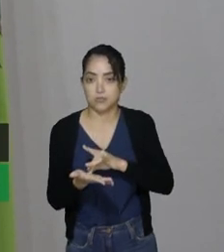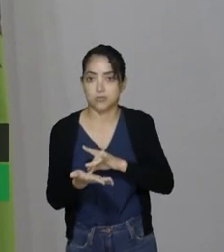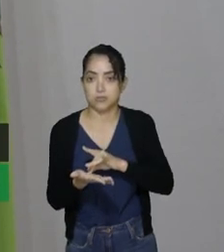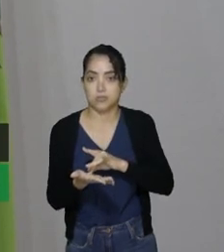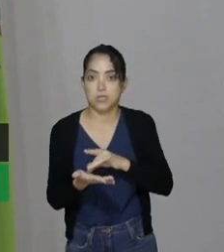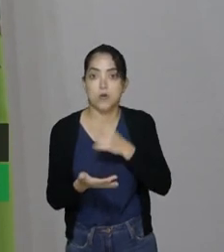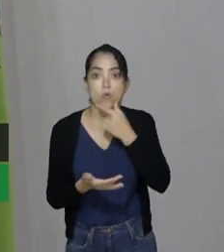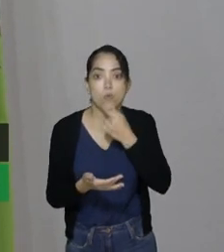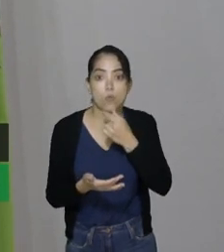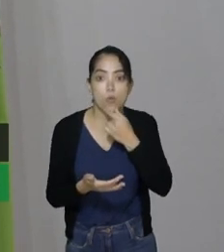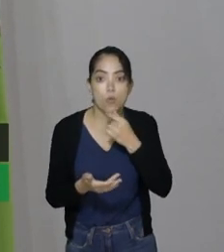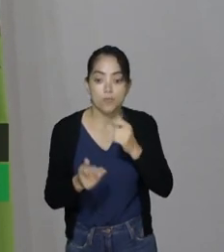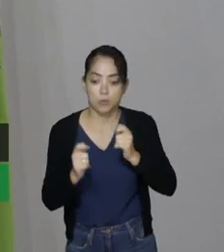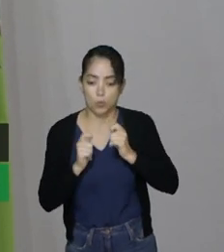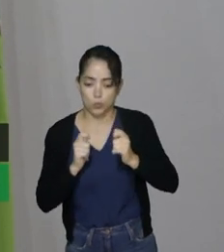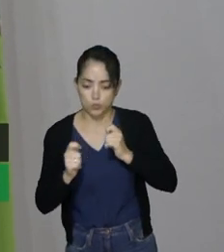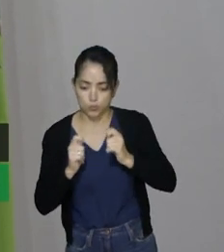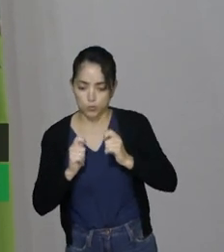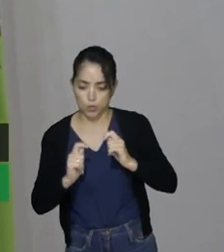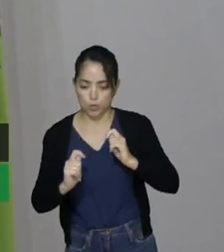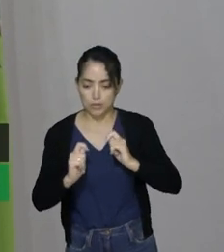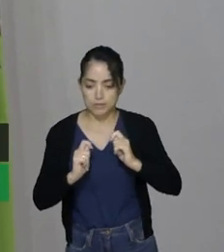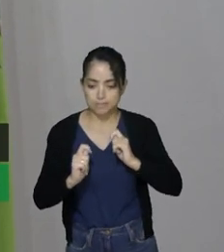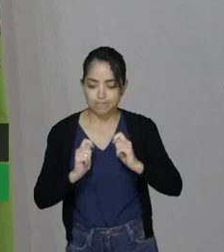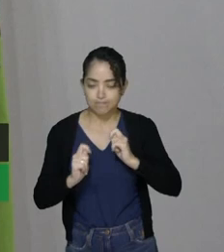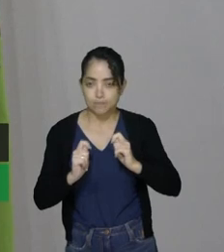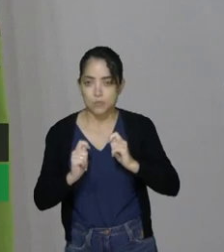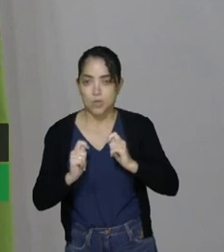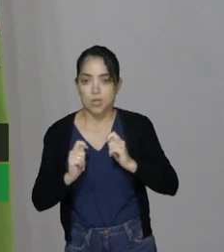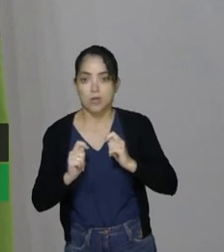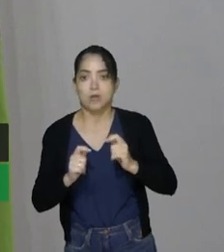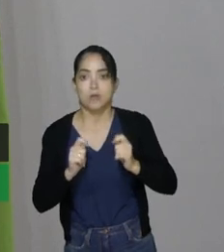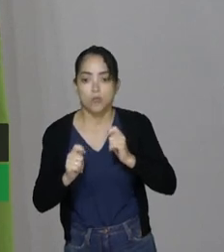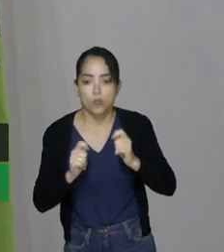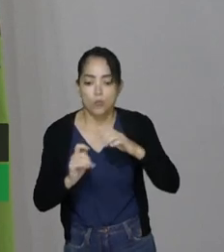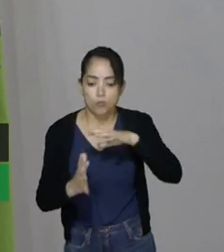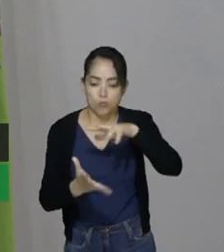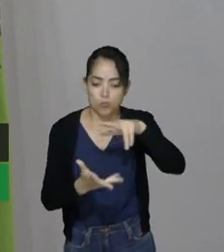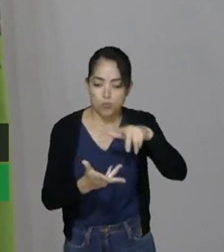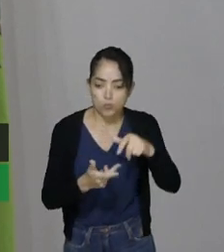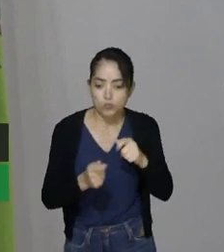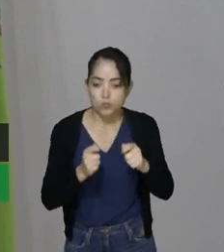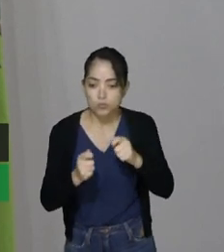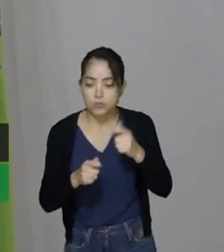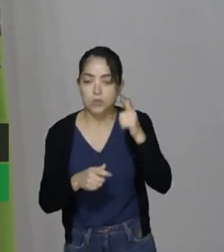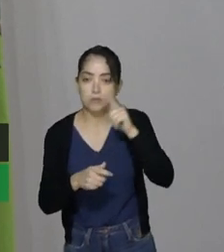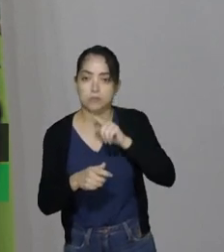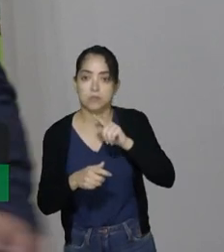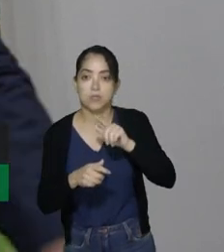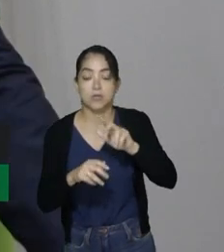que controlar a si mesmo, ele controlará o mundo. Por isso que o mundo nunca teve alguém que